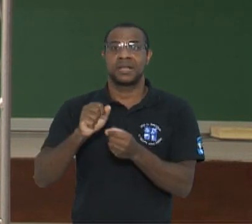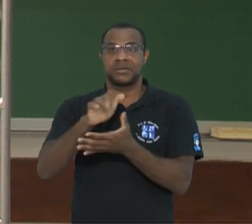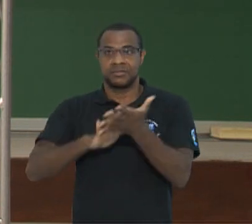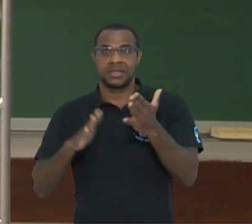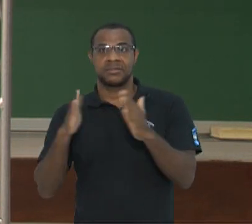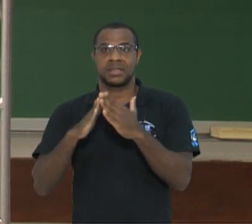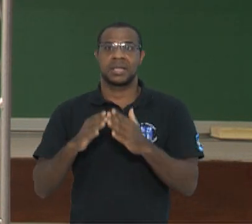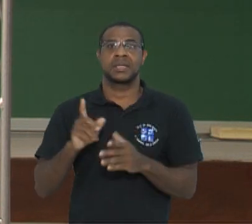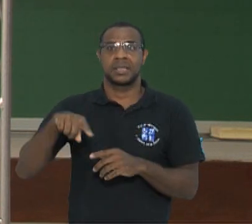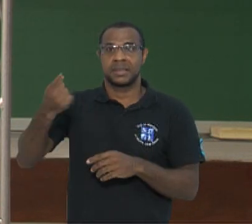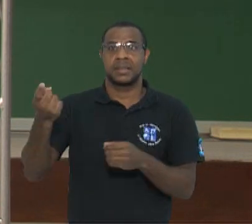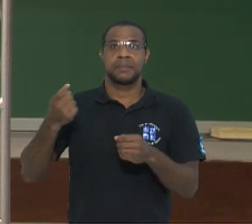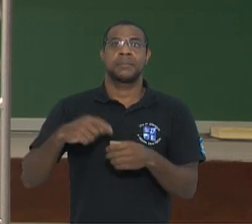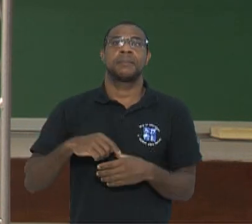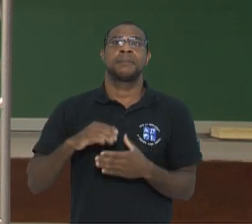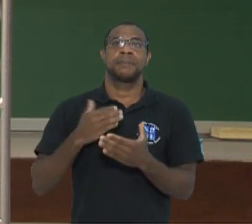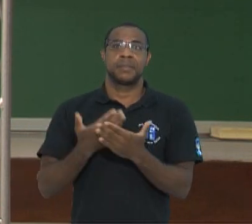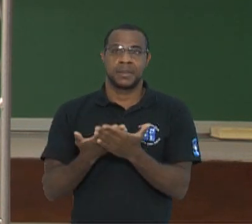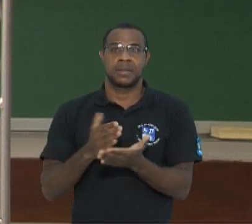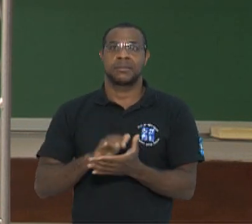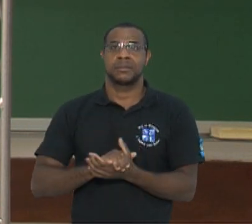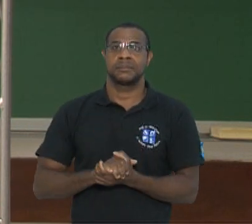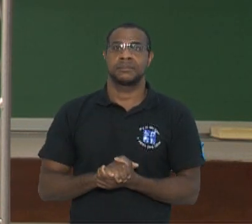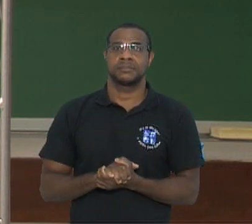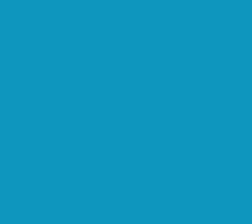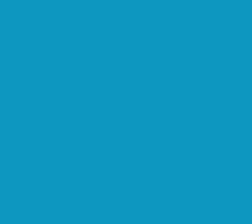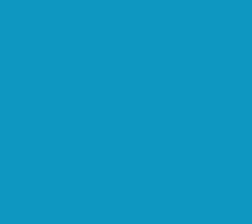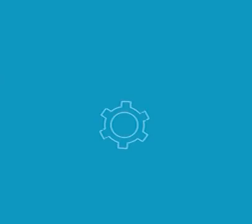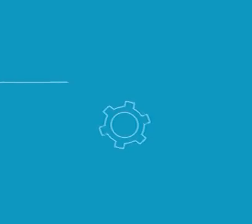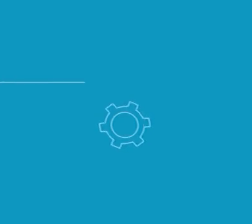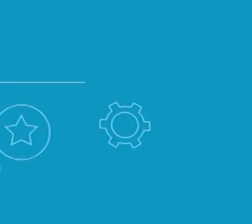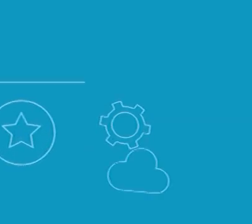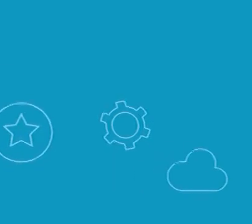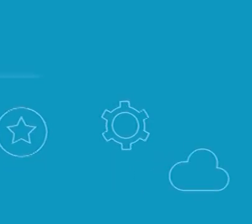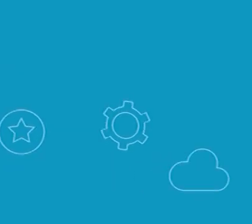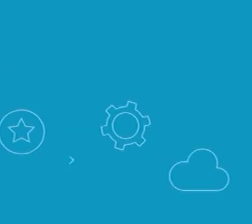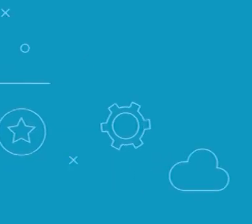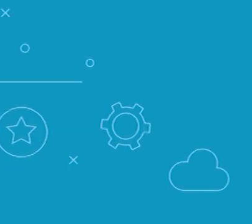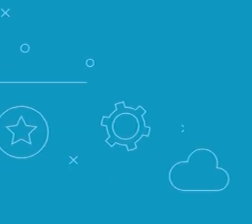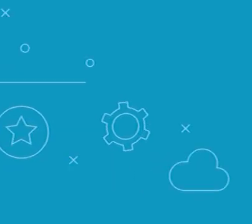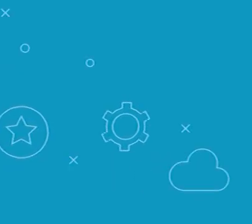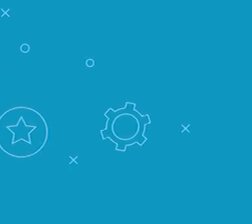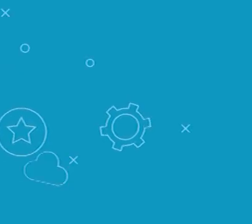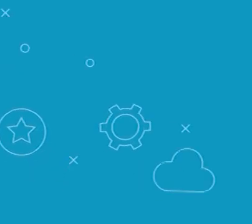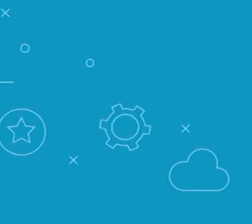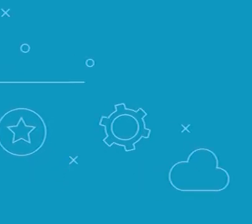Até a próxima.